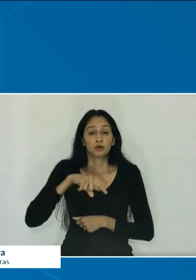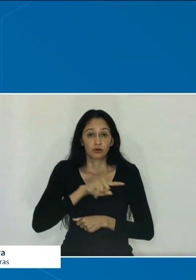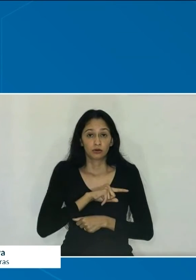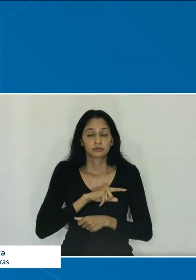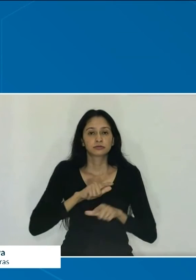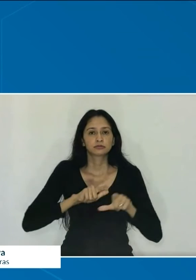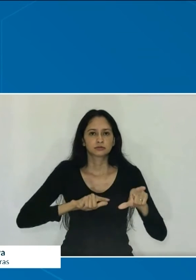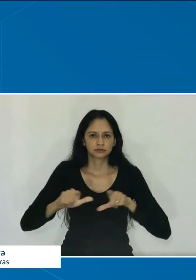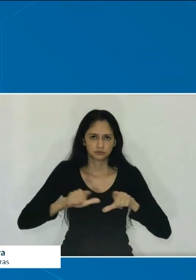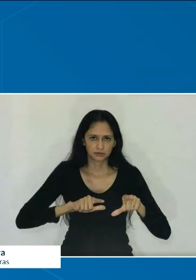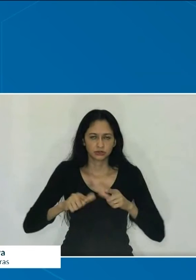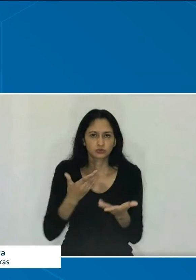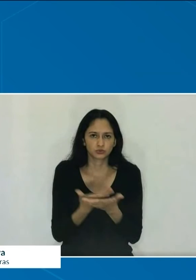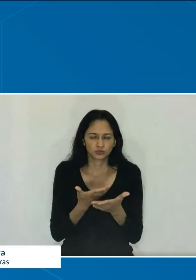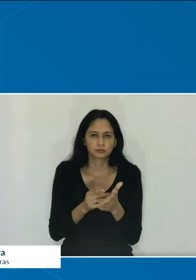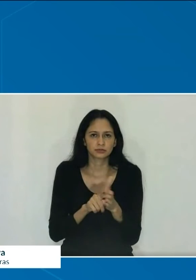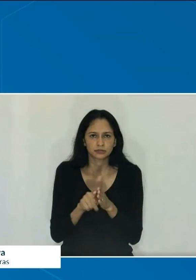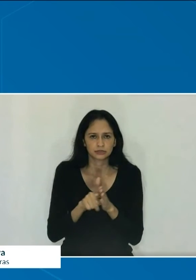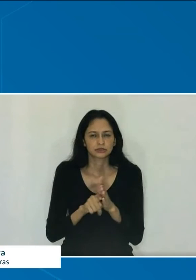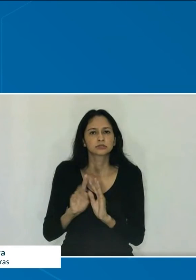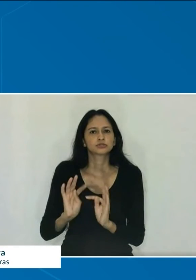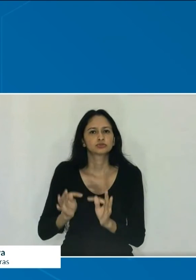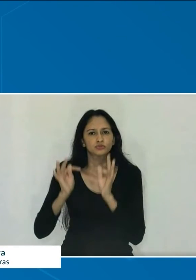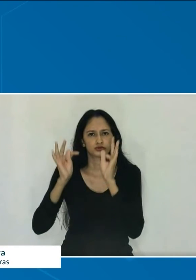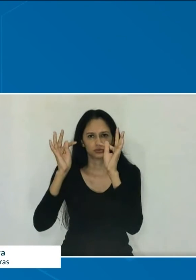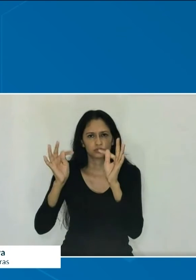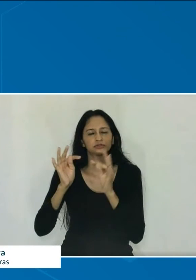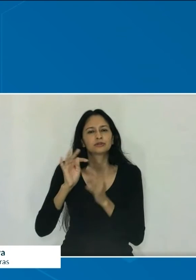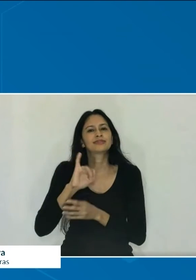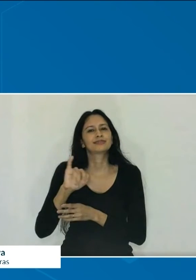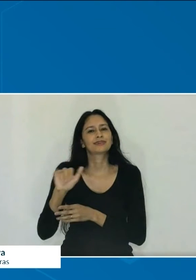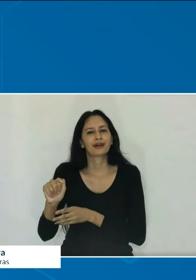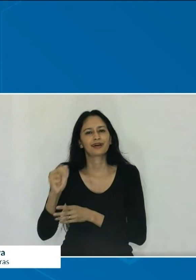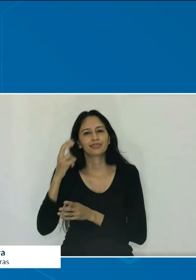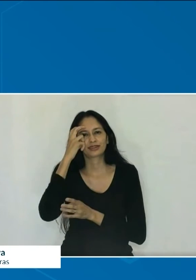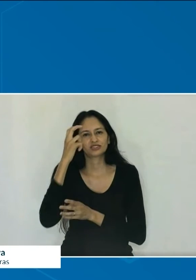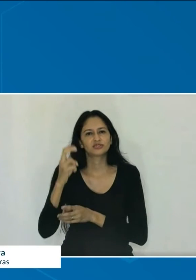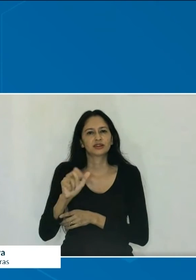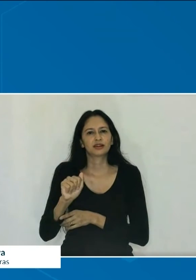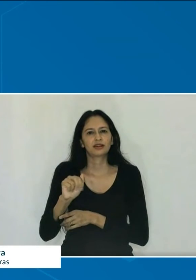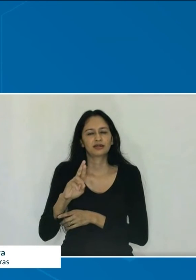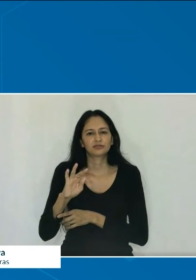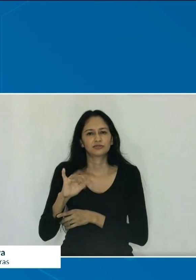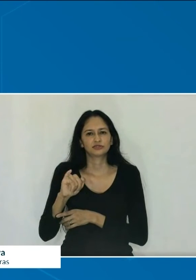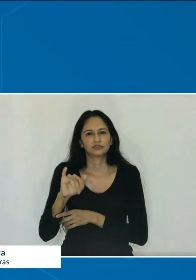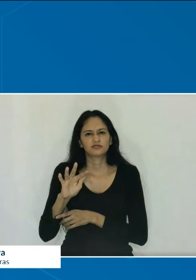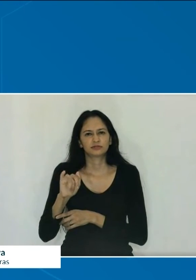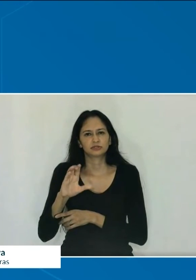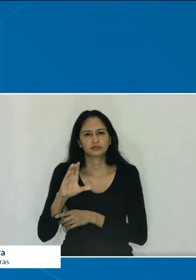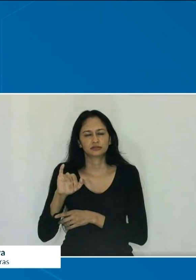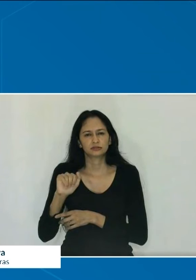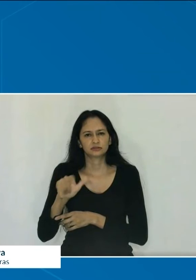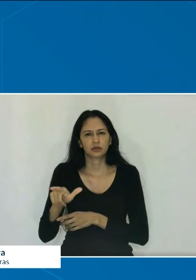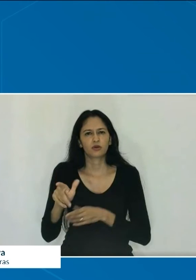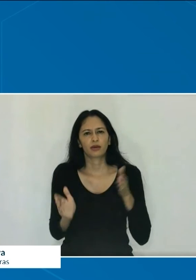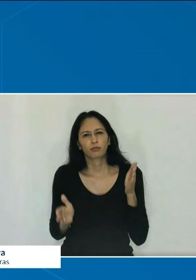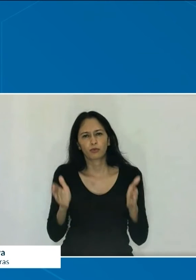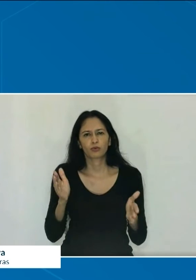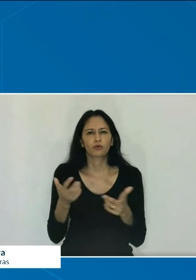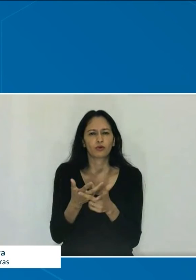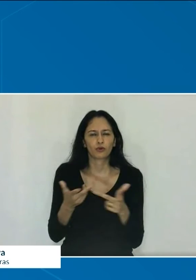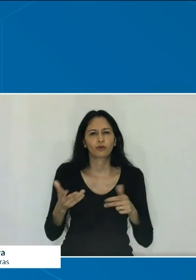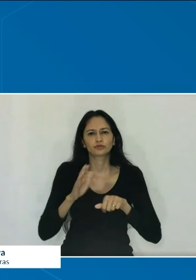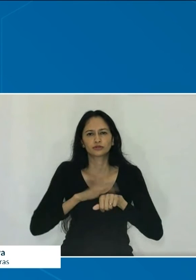de tecnologias da informação, de inteligência artificial voltadas para transporte. A gente trabalha também na área de economia